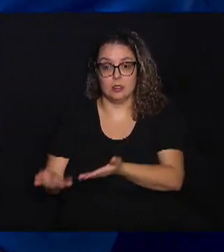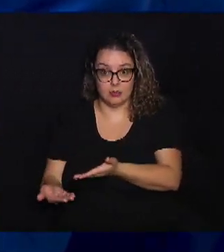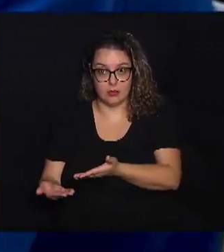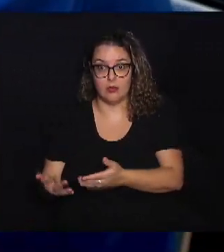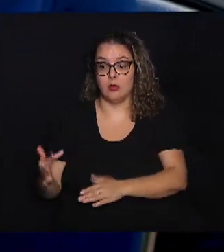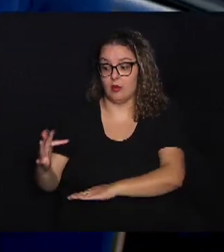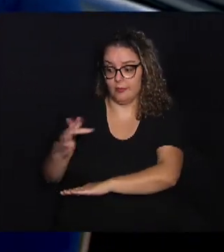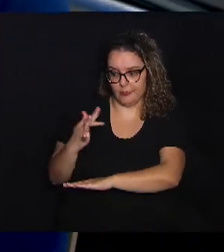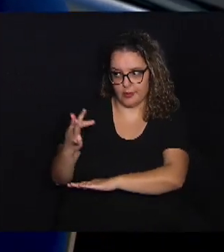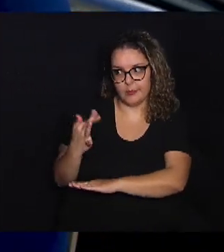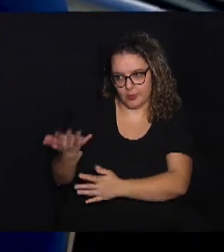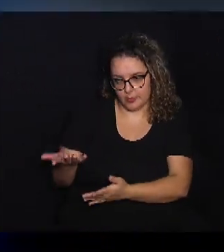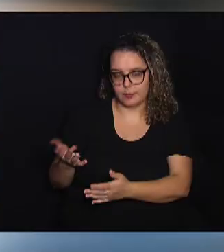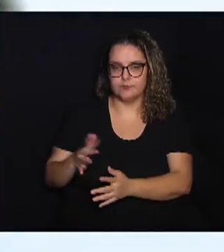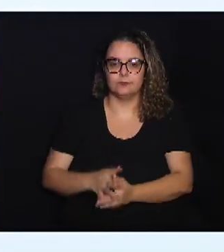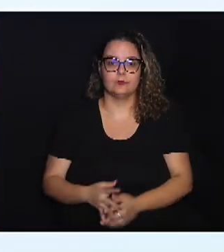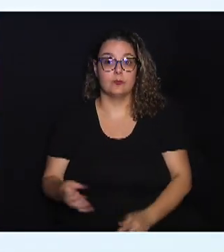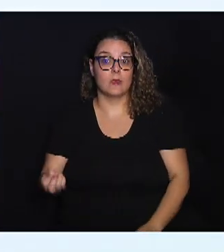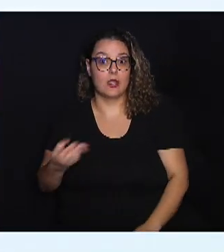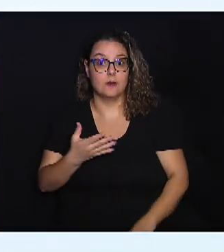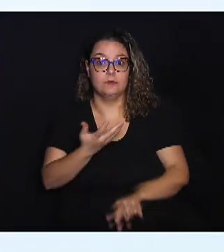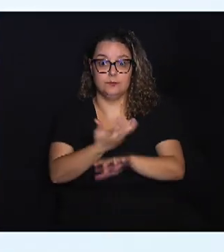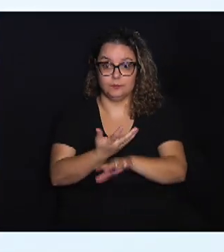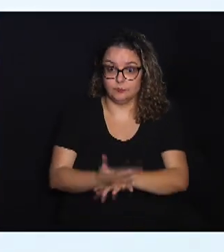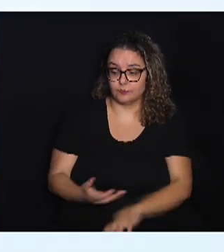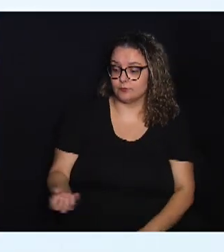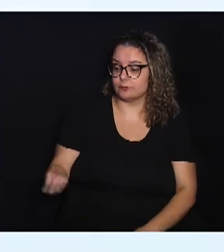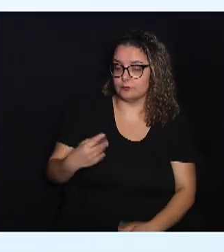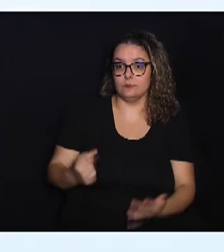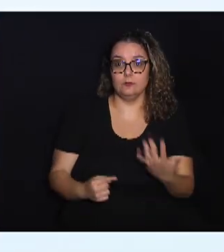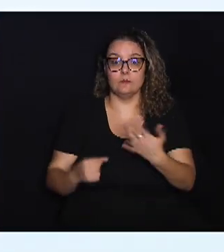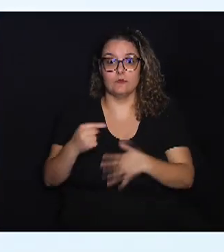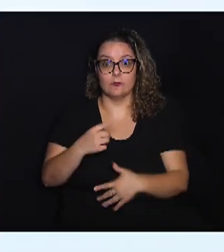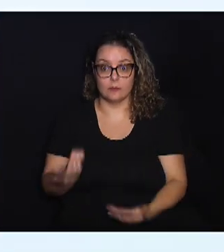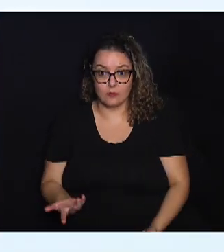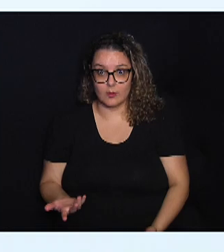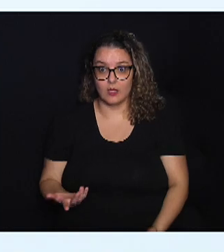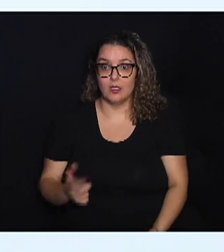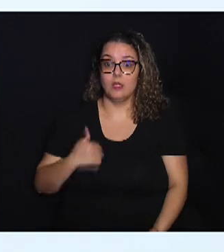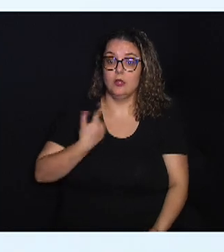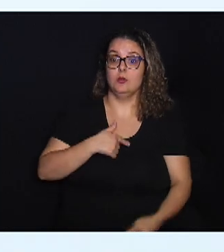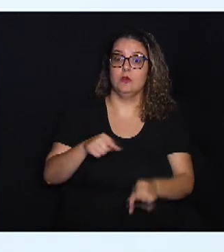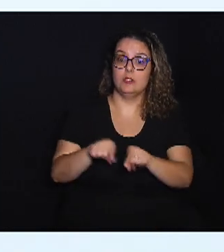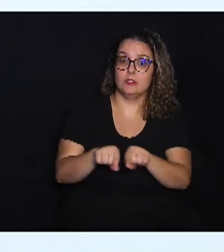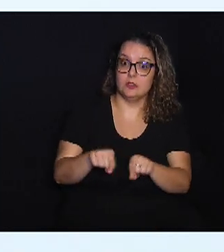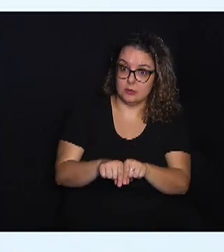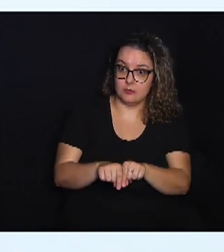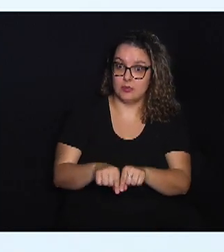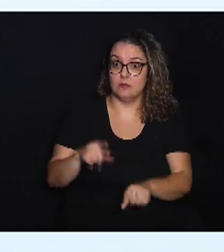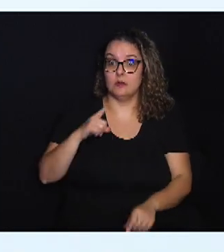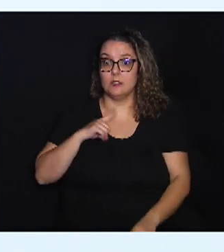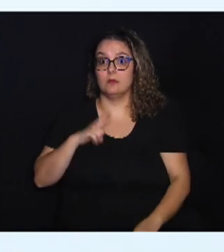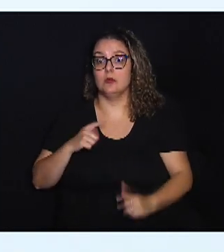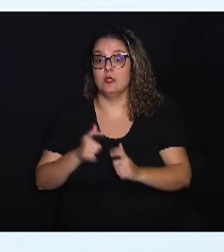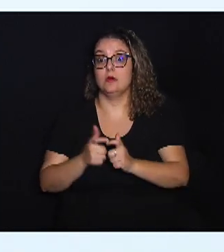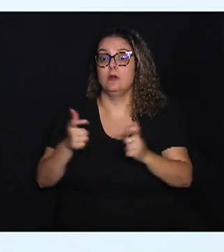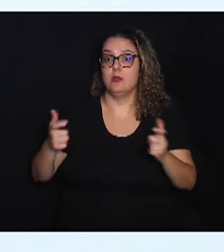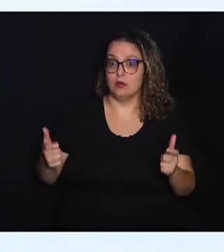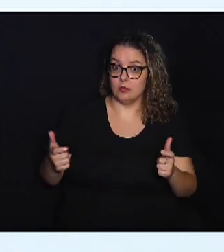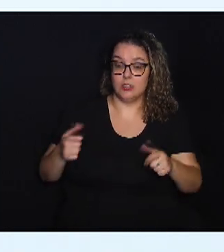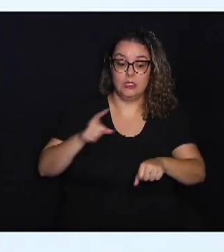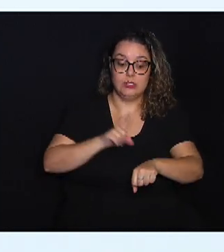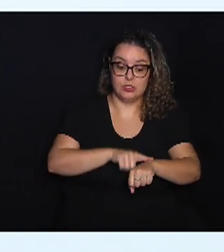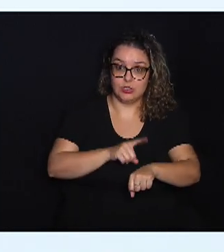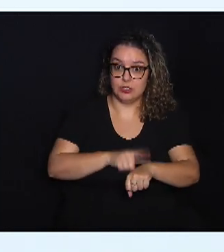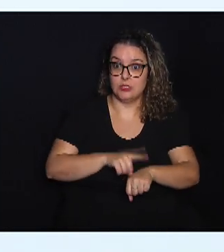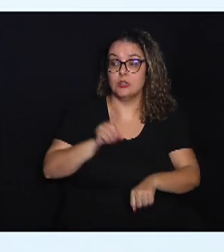formal, digamos assim, de novas disciplinas, de novos componentes curriculares, a gente também vai ter o aumento de carga horária, que é